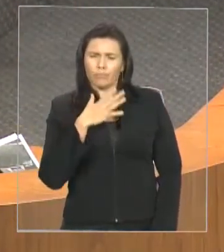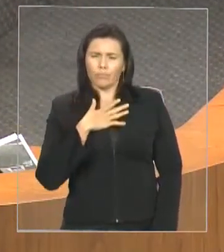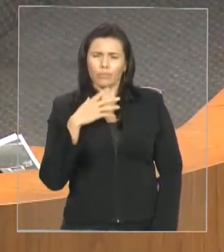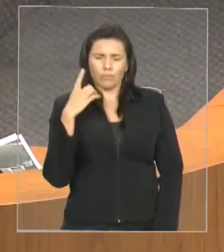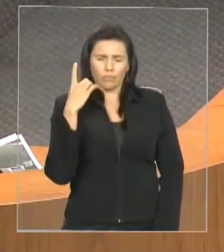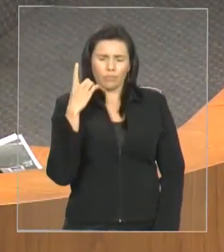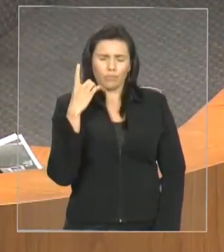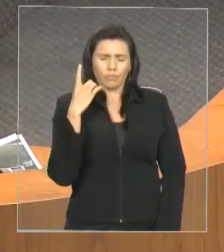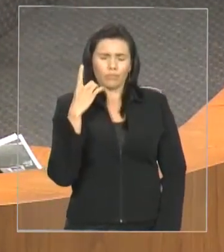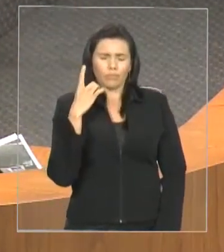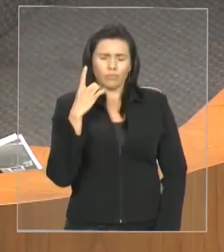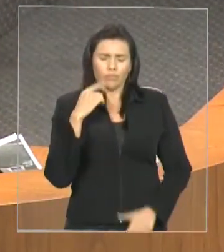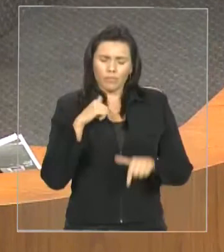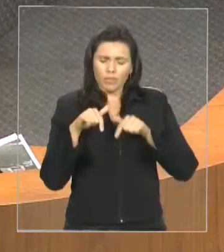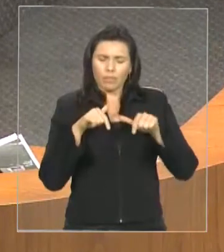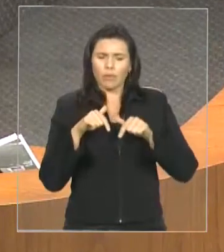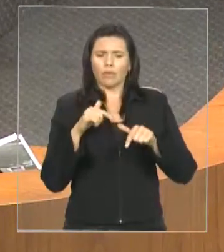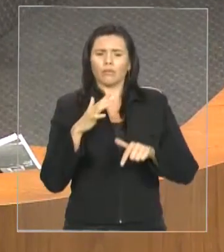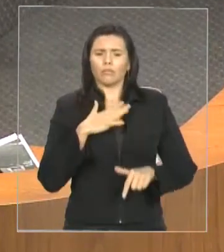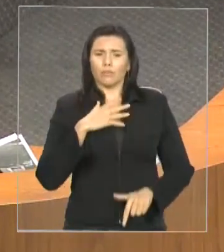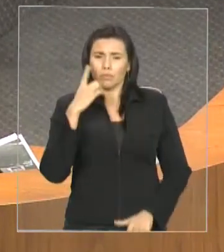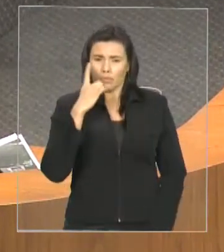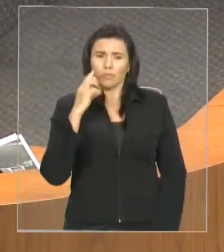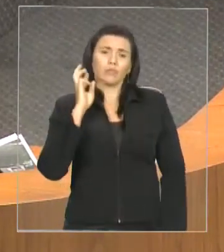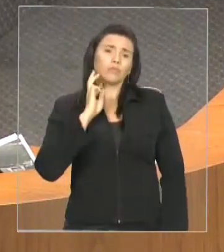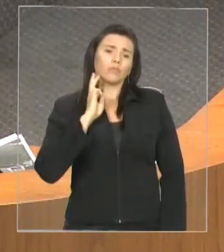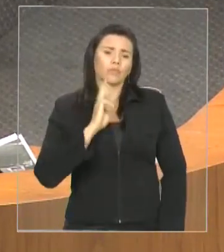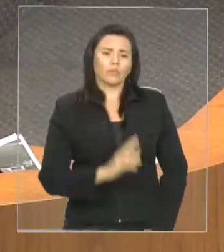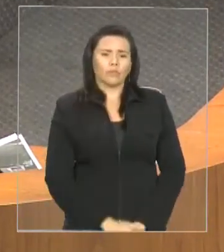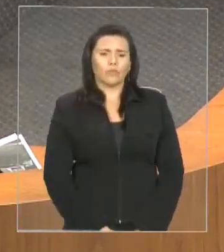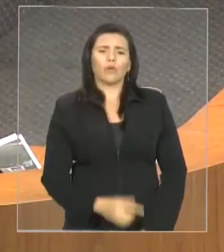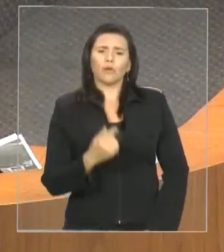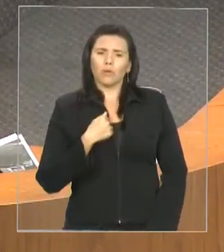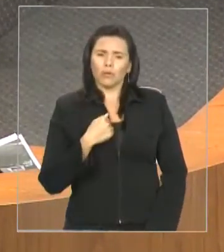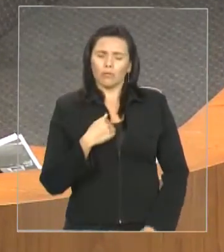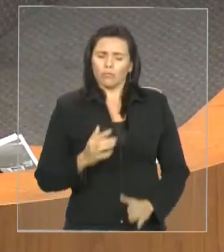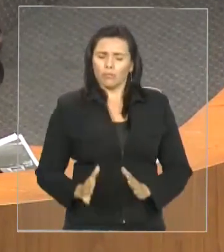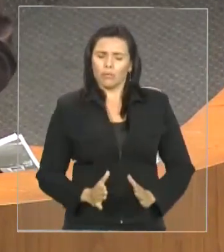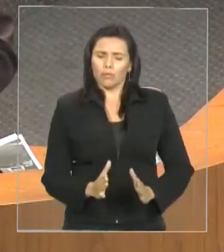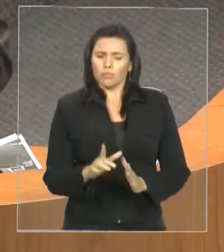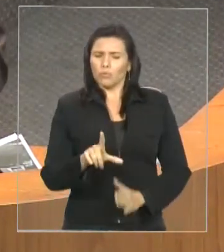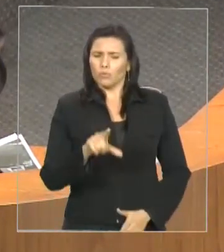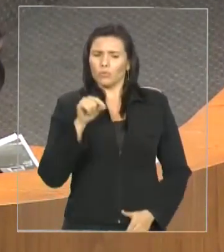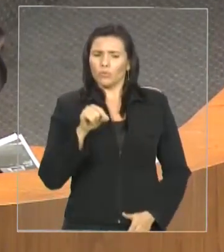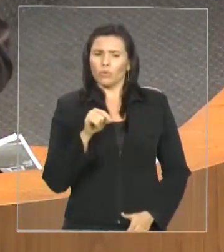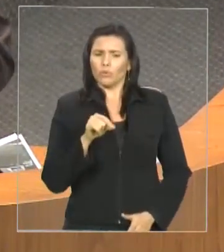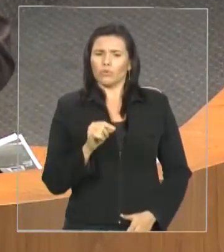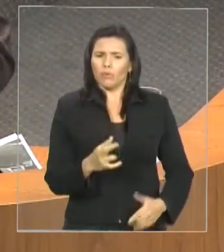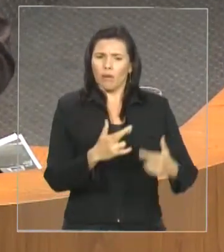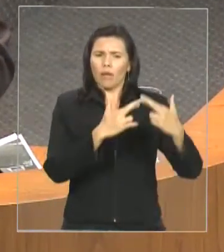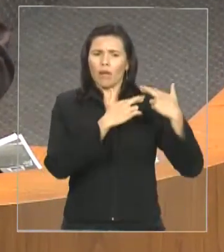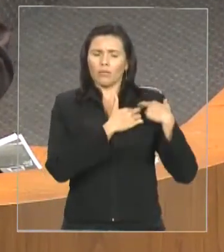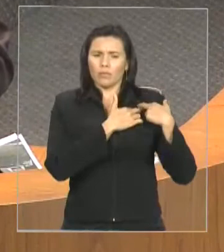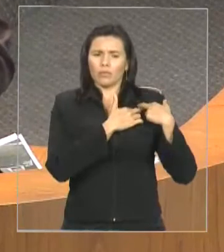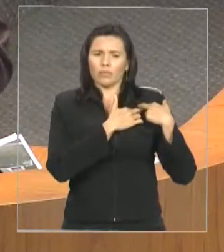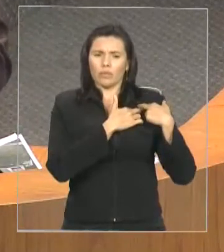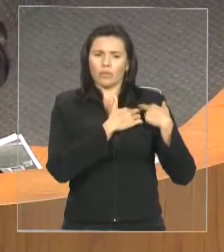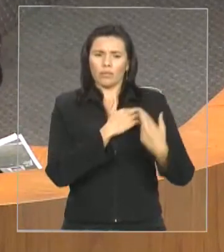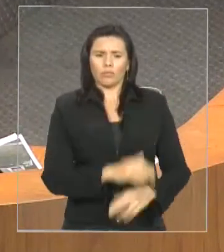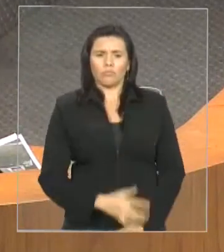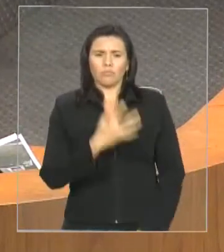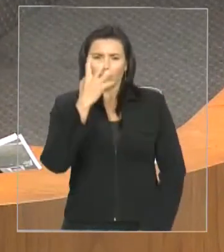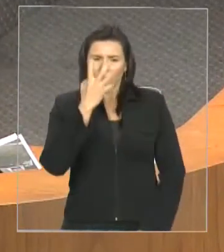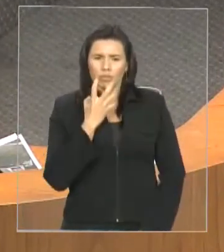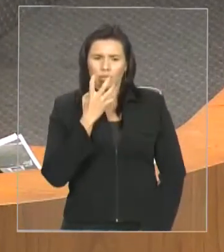tenho pautado a minha vida parlamentar na seriedade, na responsabilidade, sem contaminação, sem